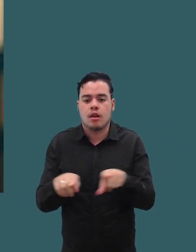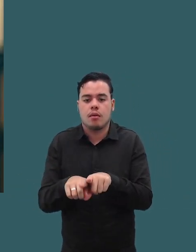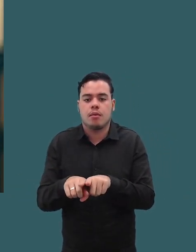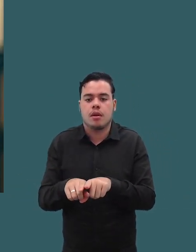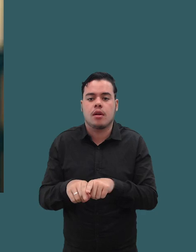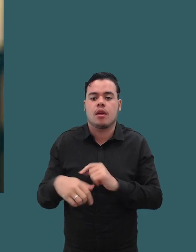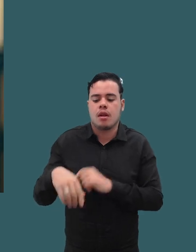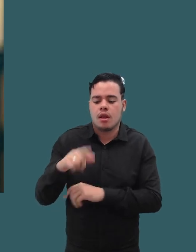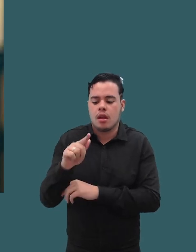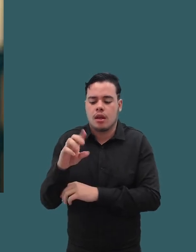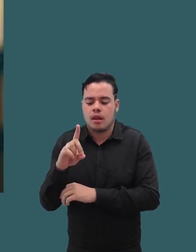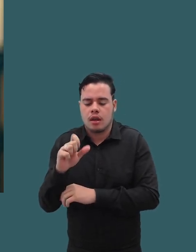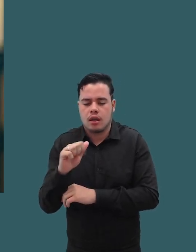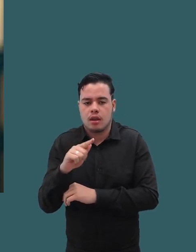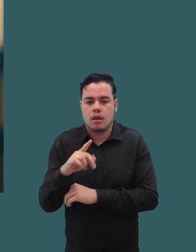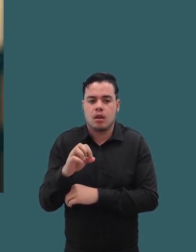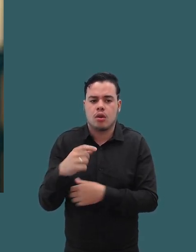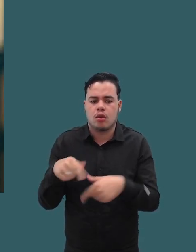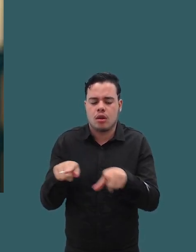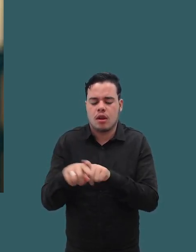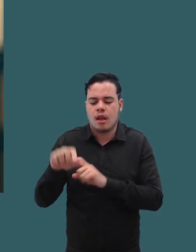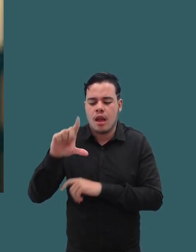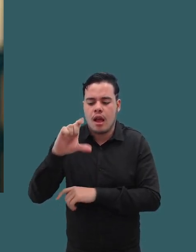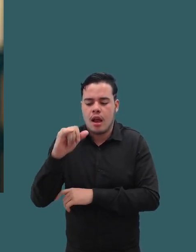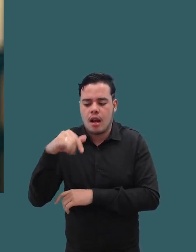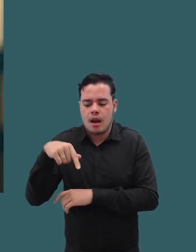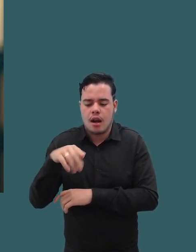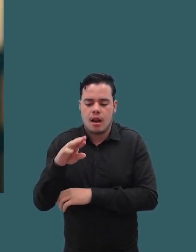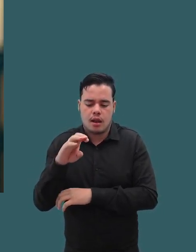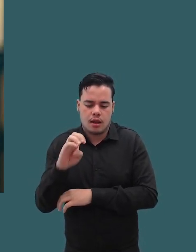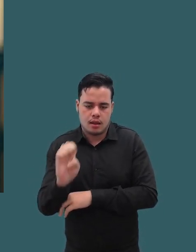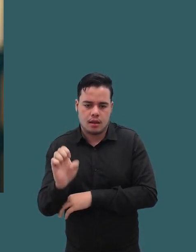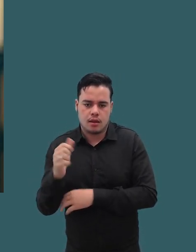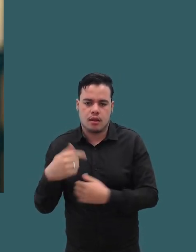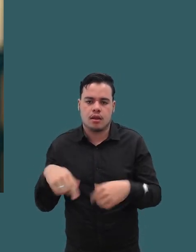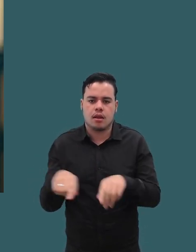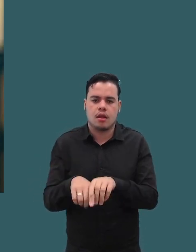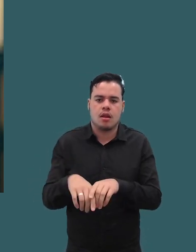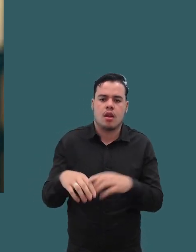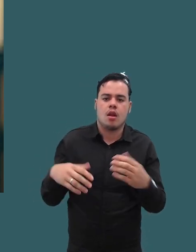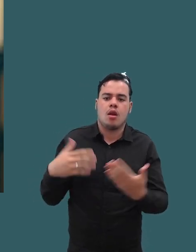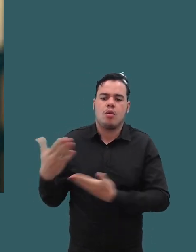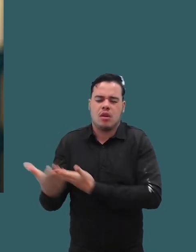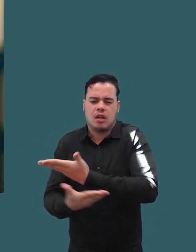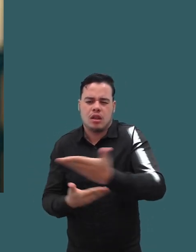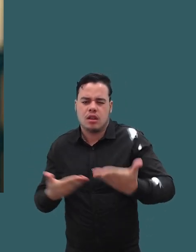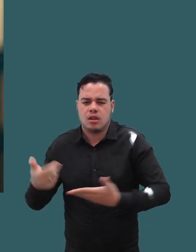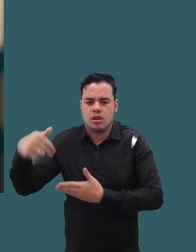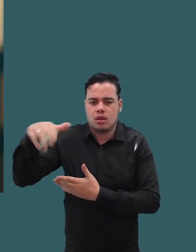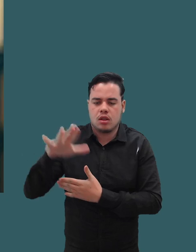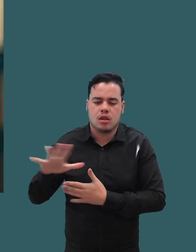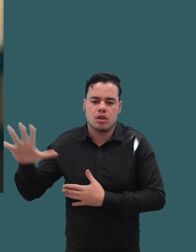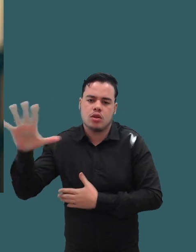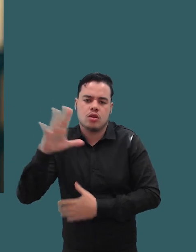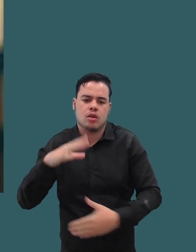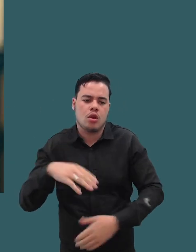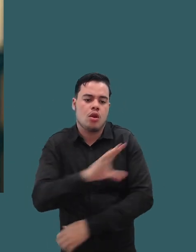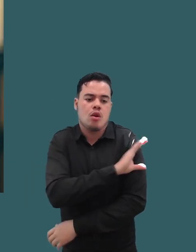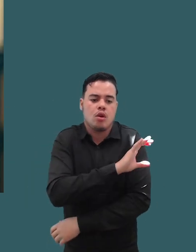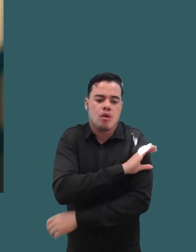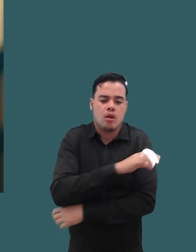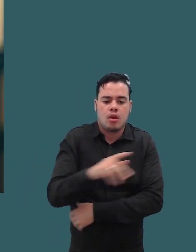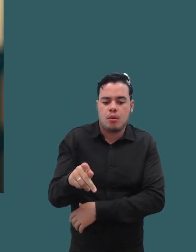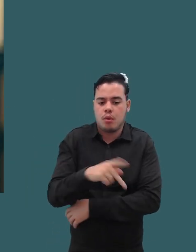da Brapicorp, da LAIC. Nós temos a Rede Nacional de Combate à Desinformação, coordenada pela professora